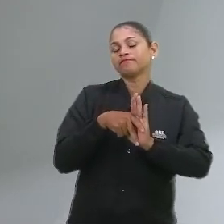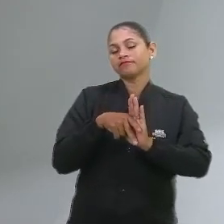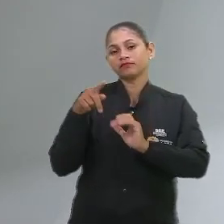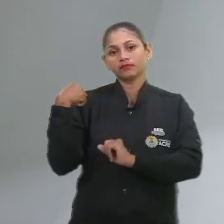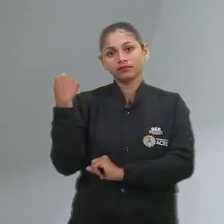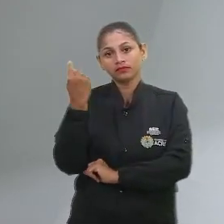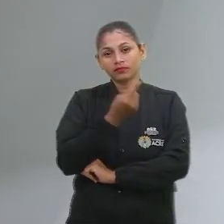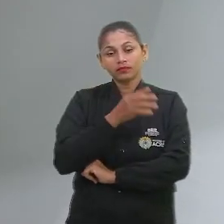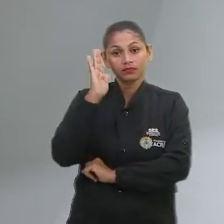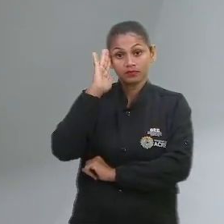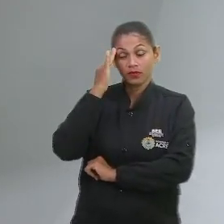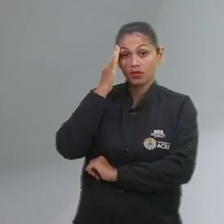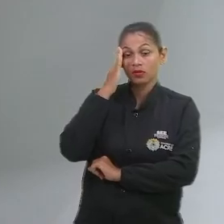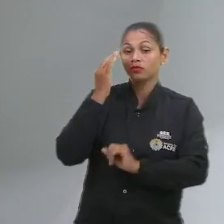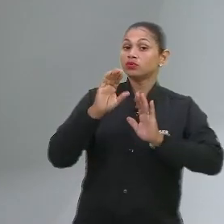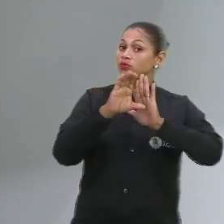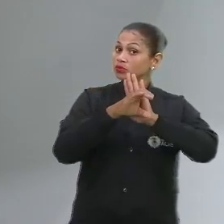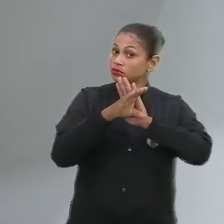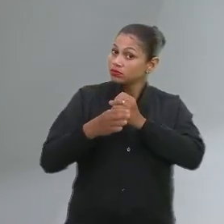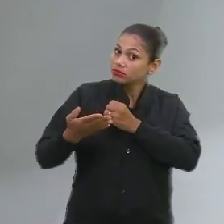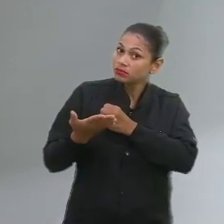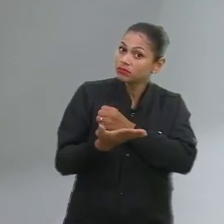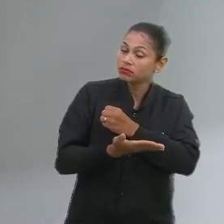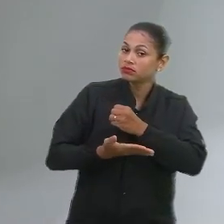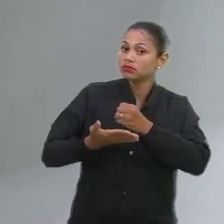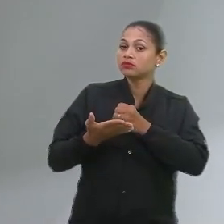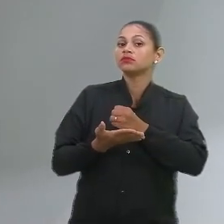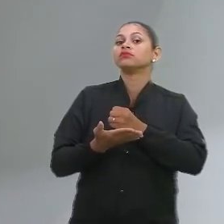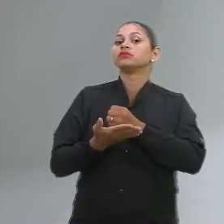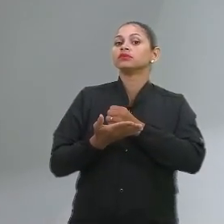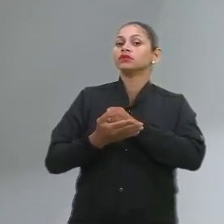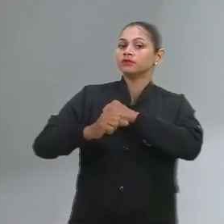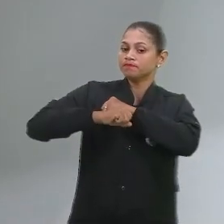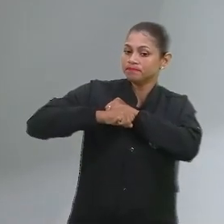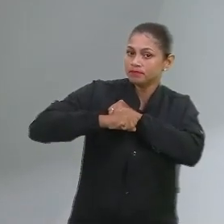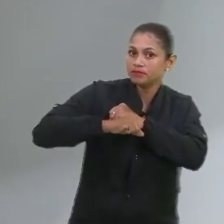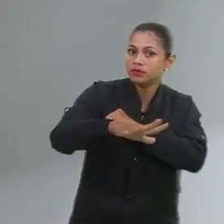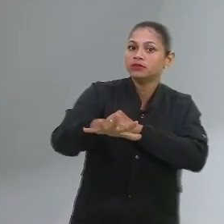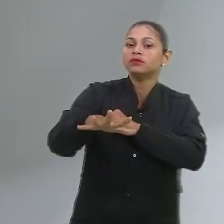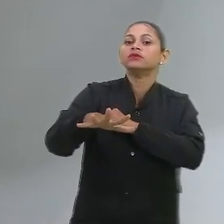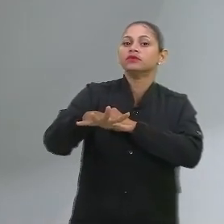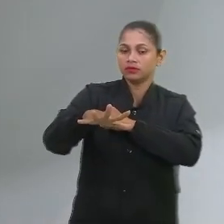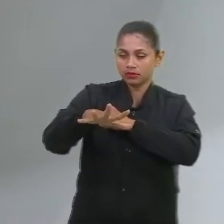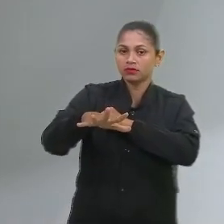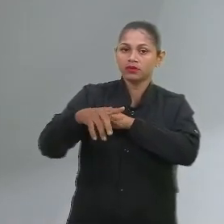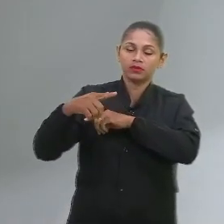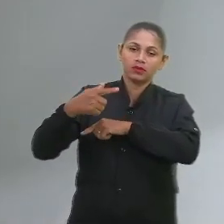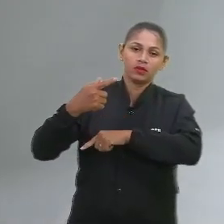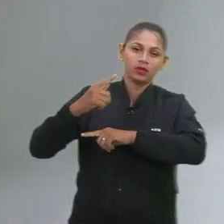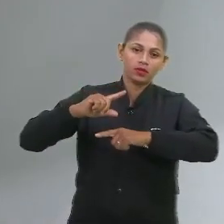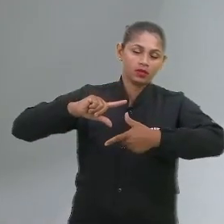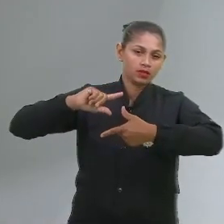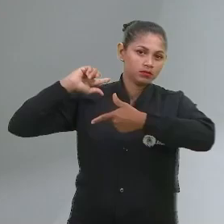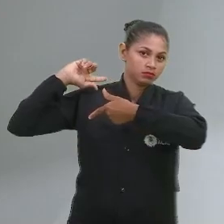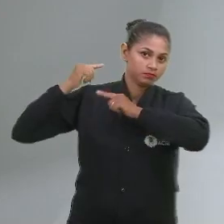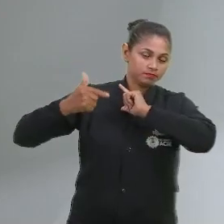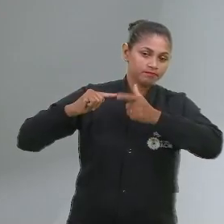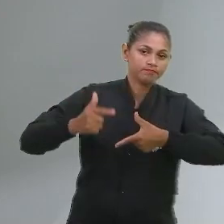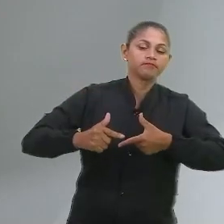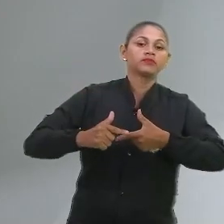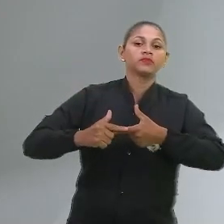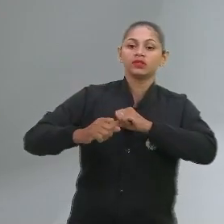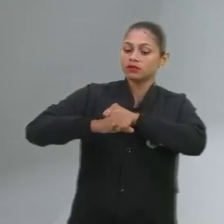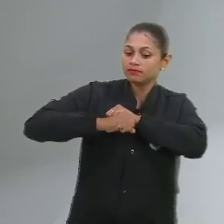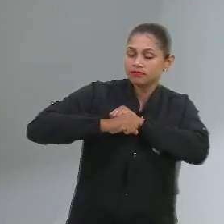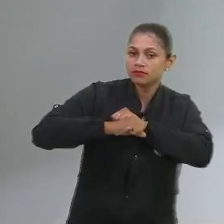nós vamos entender os conceitos básicos de mídia, mídia tradicional e mídias